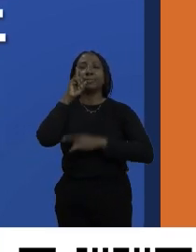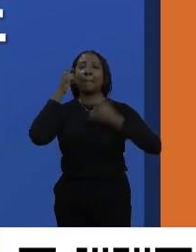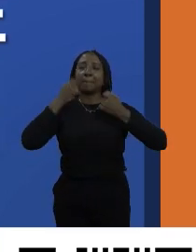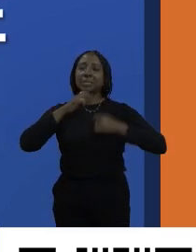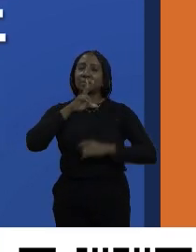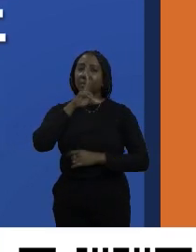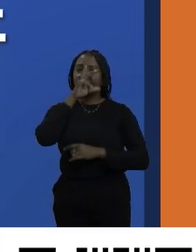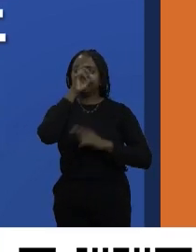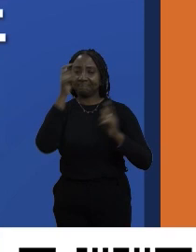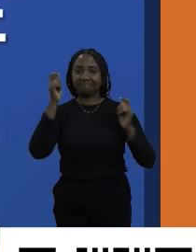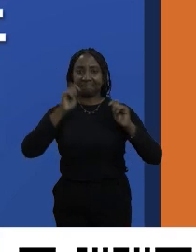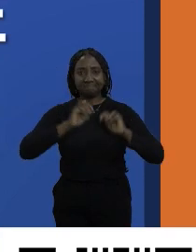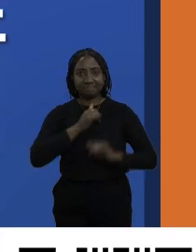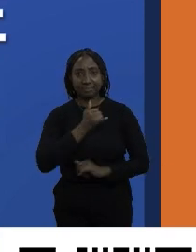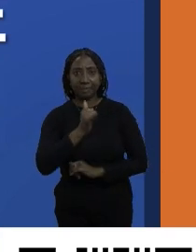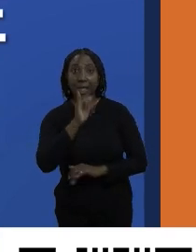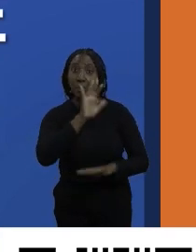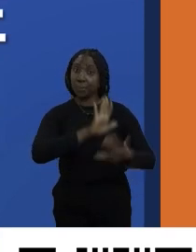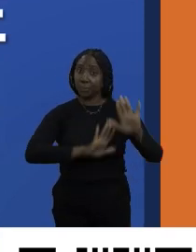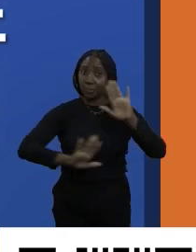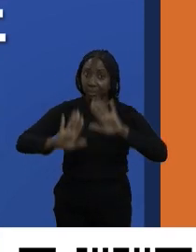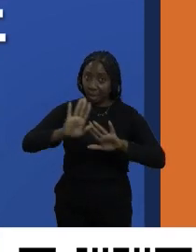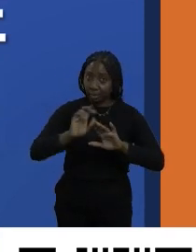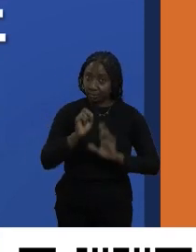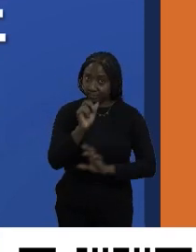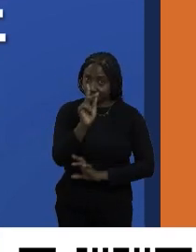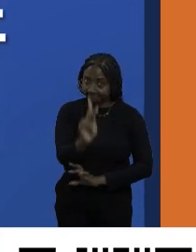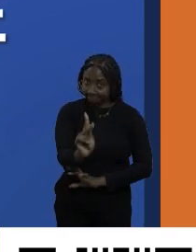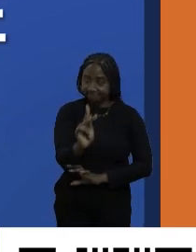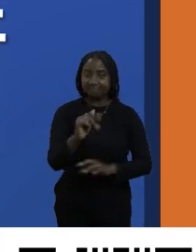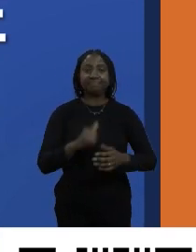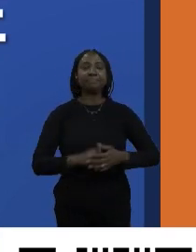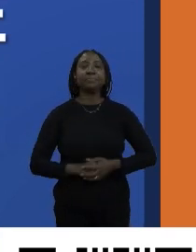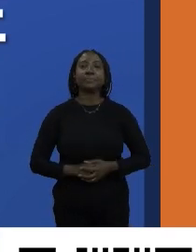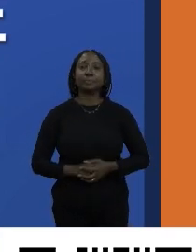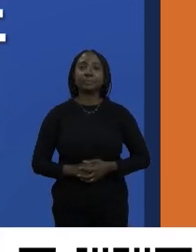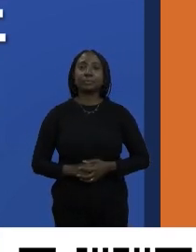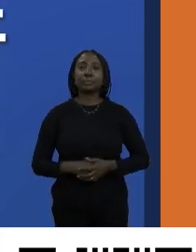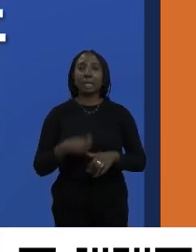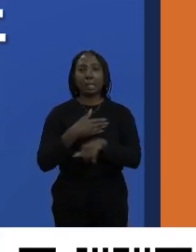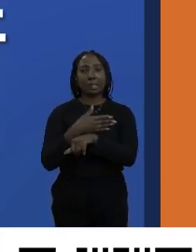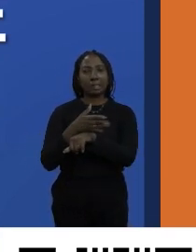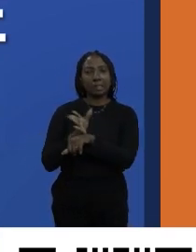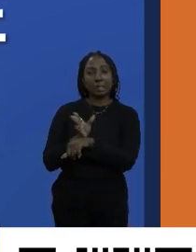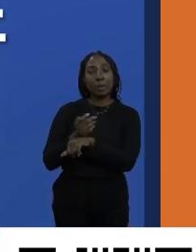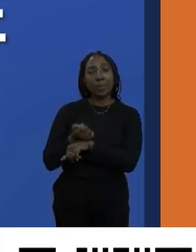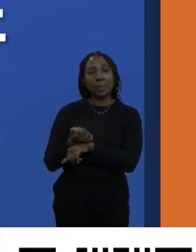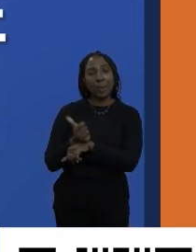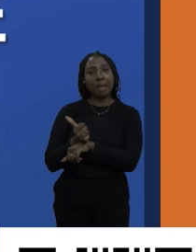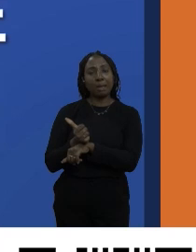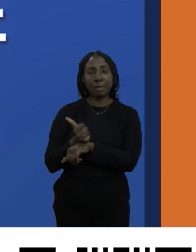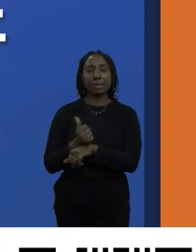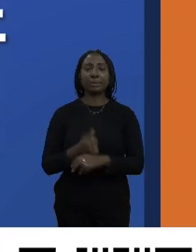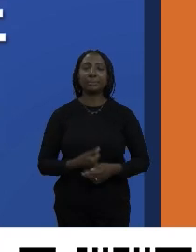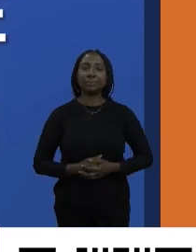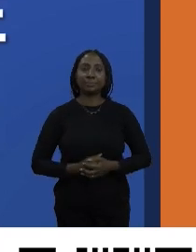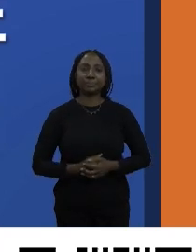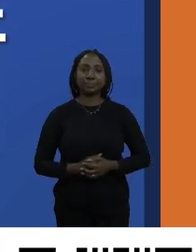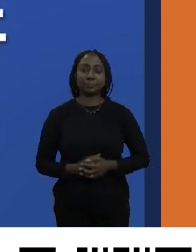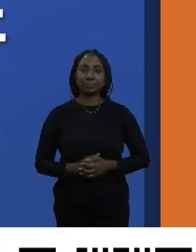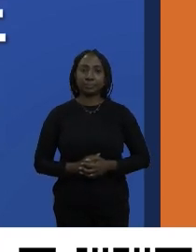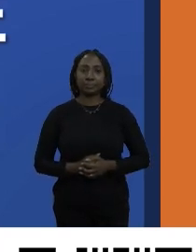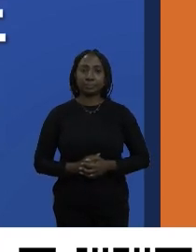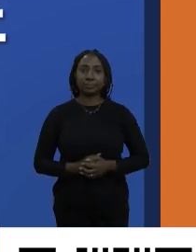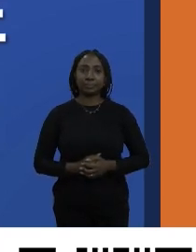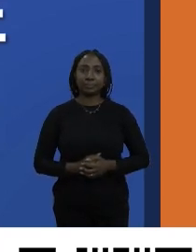de energia. Então, cuidado com isso, tá? Meu tempo já está estourando aqui, mas